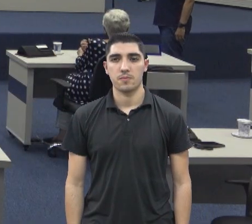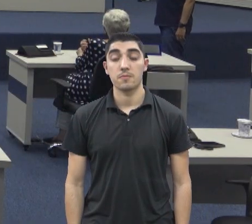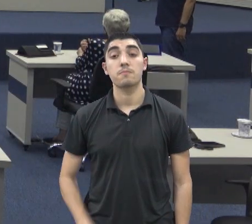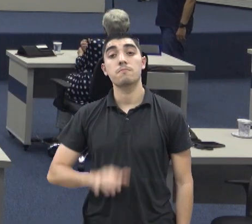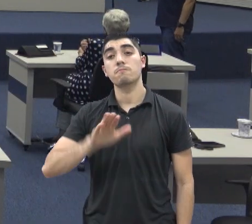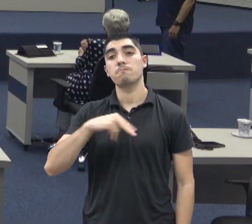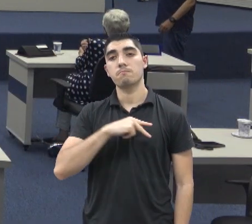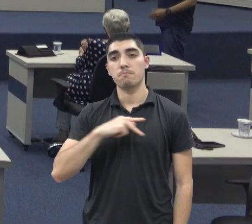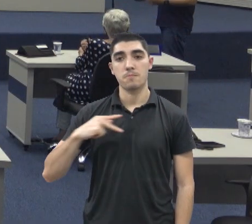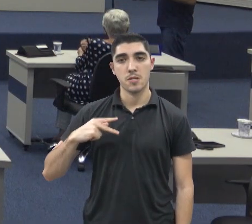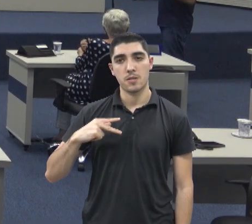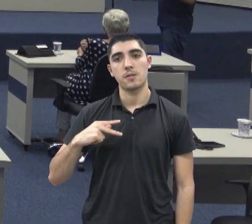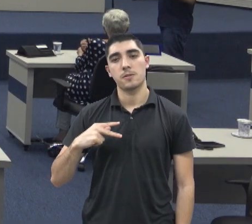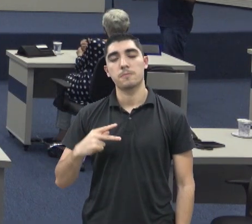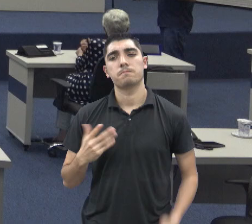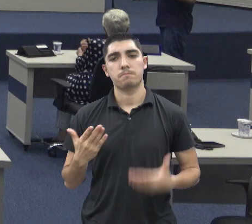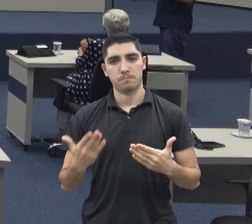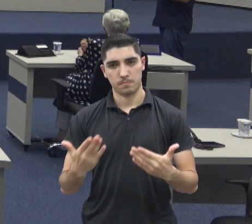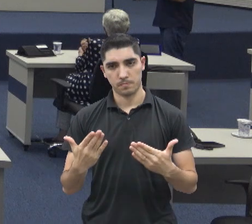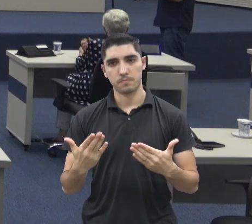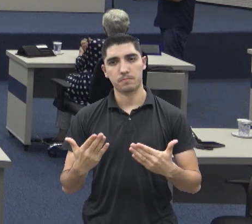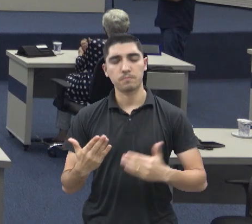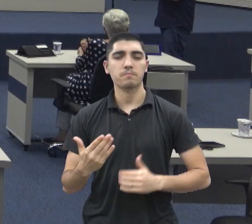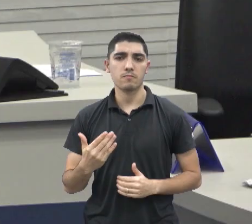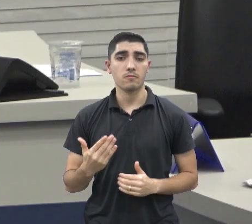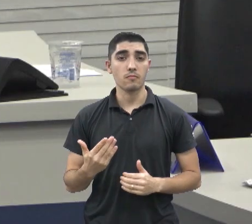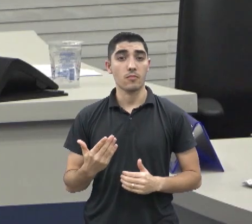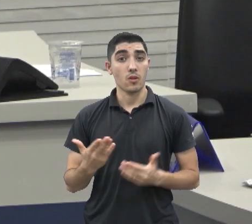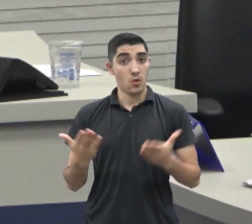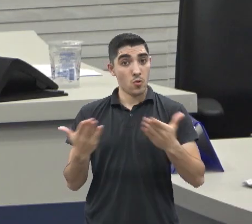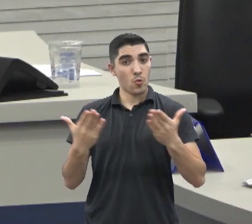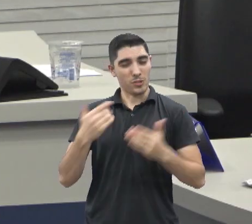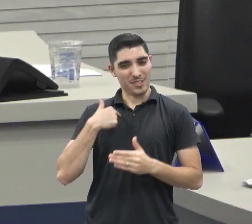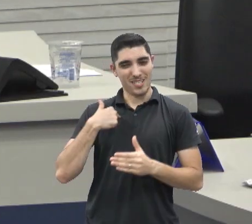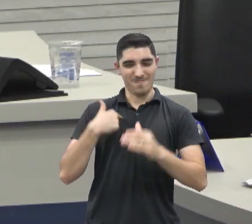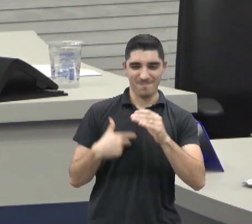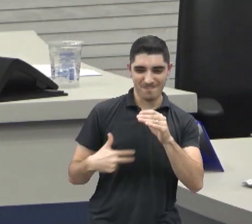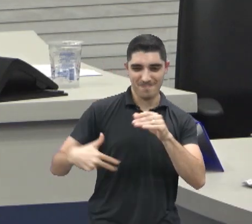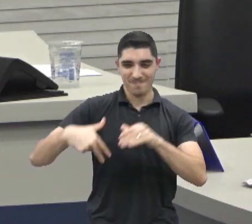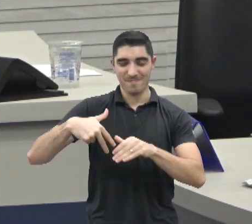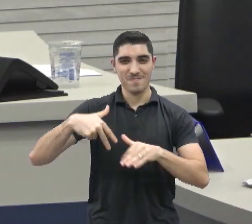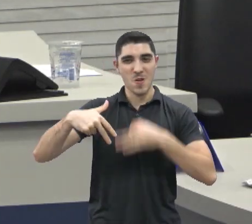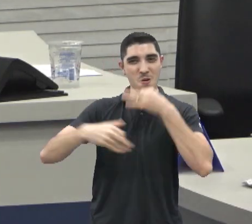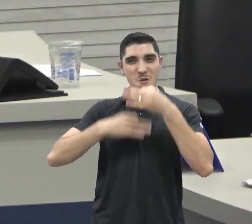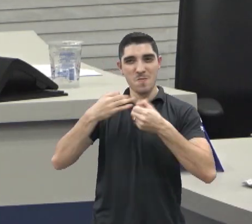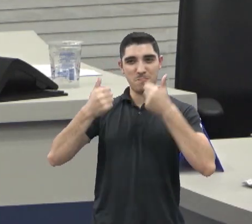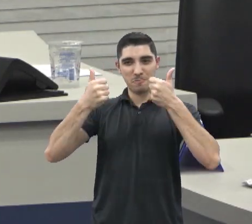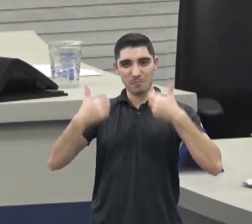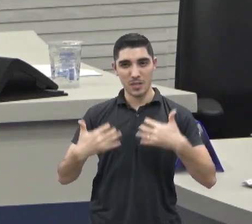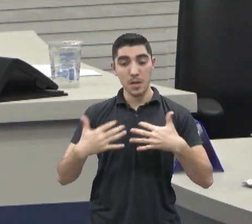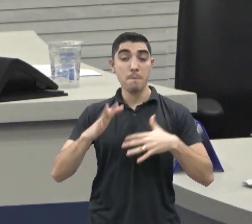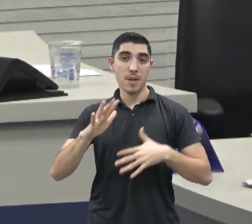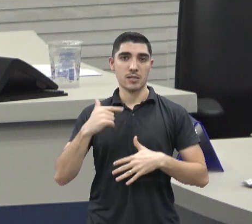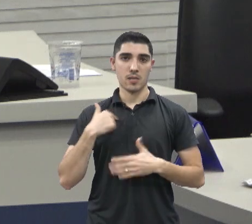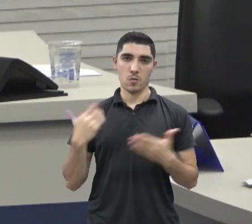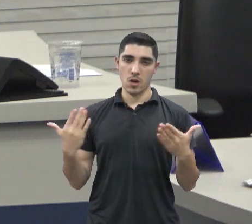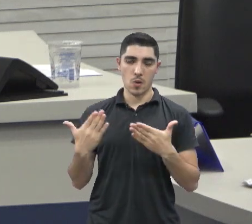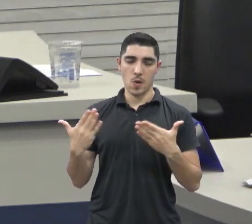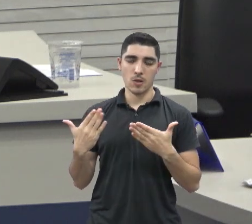Presidente, tinha muito a falar hoje naquela tribuna, mas estou abrindo mão da minha fala hoje, tá